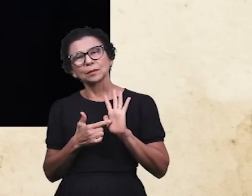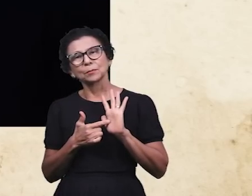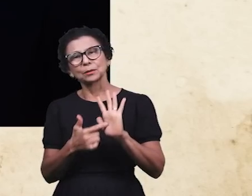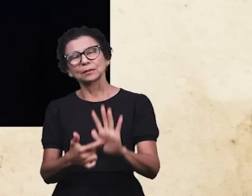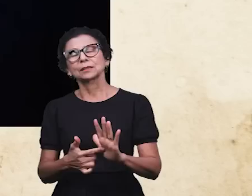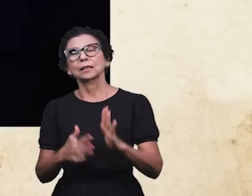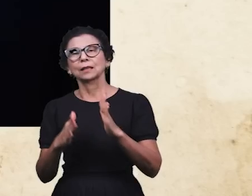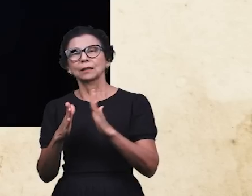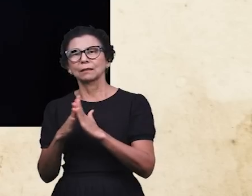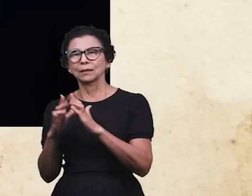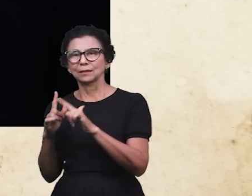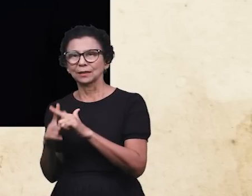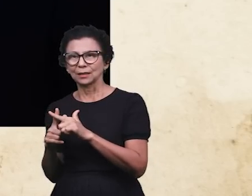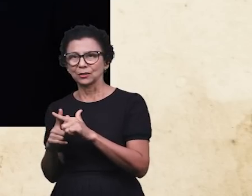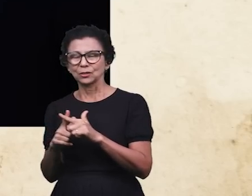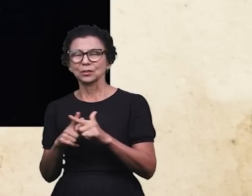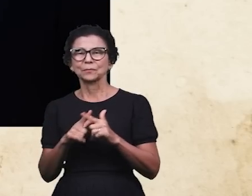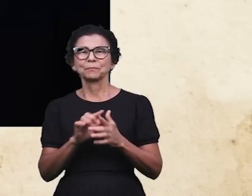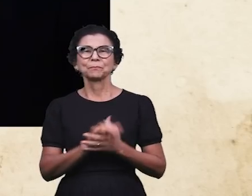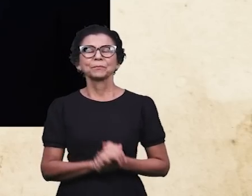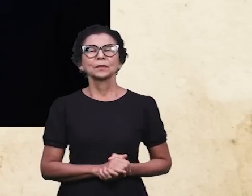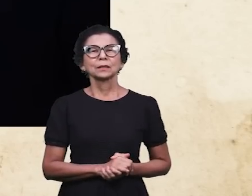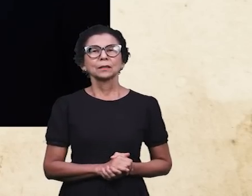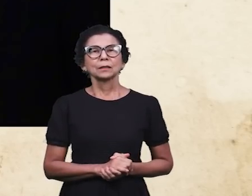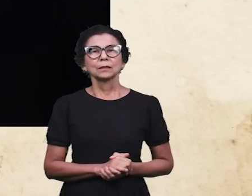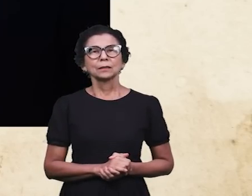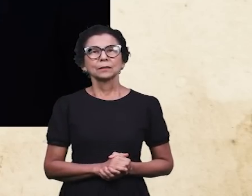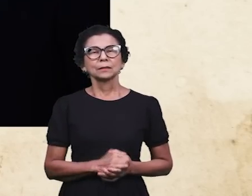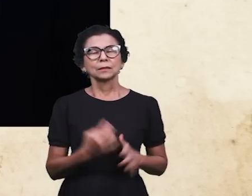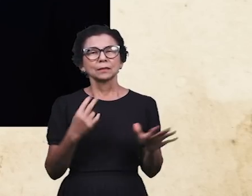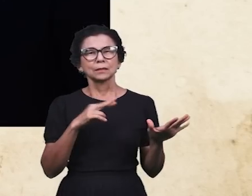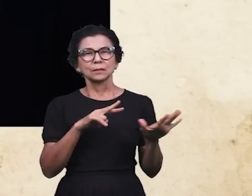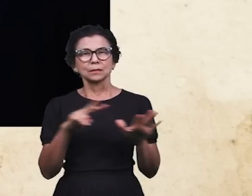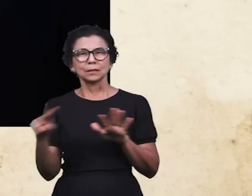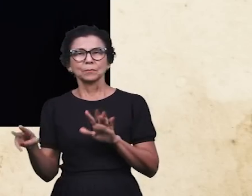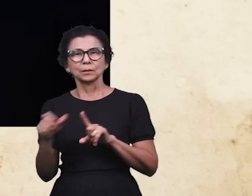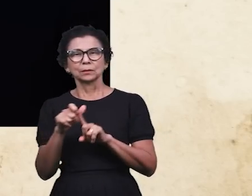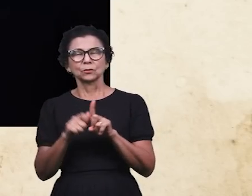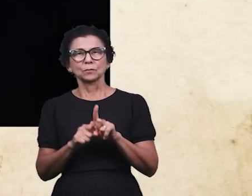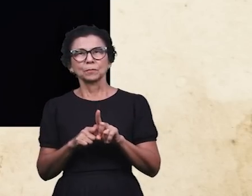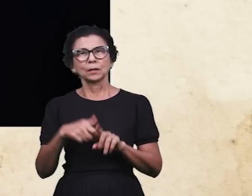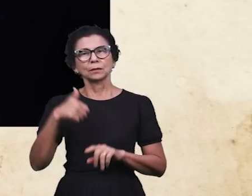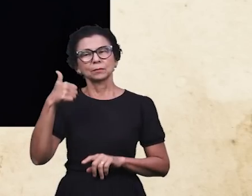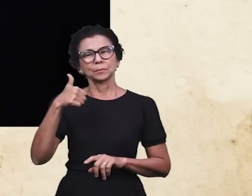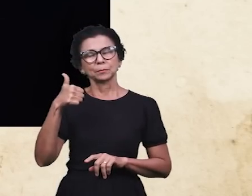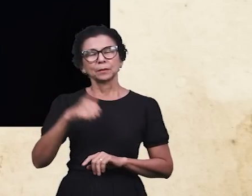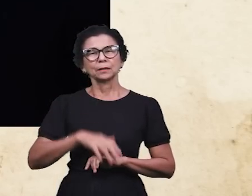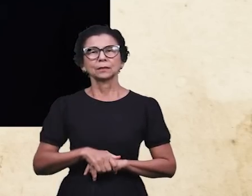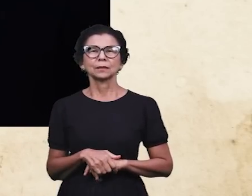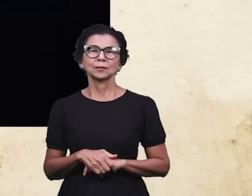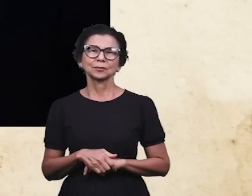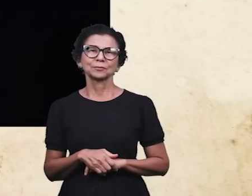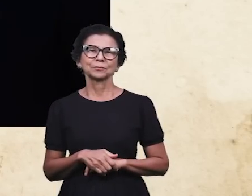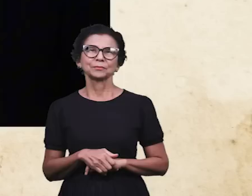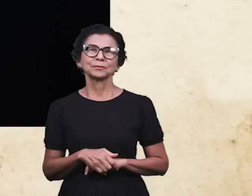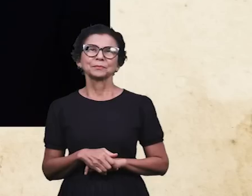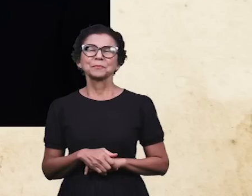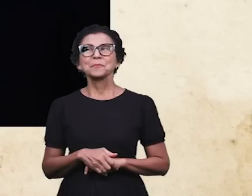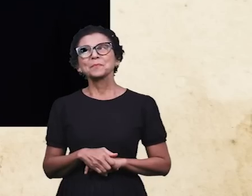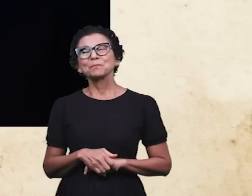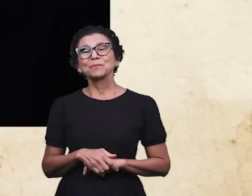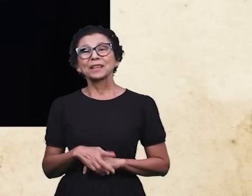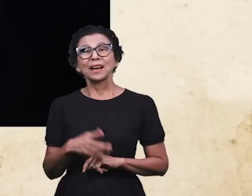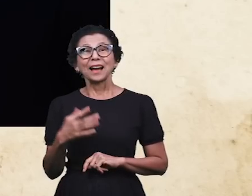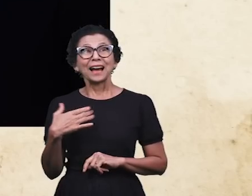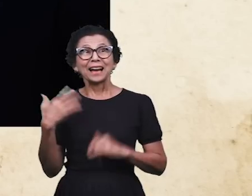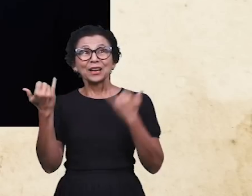após eu entregar o louvor. Na primeira semana de maio, ainda na metade do primeiro período, eu recebi a notícia